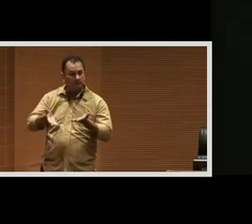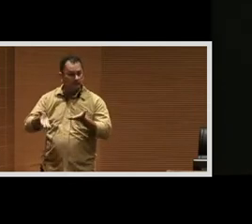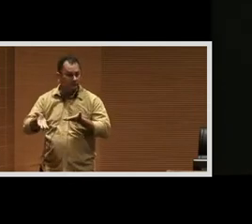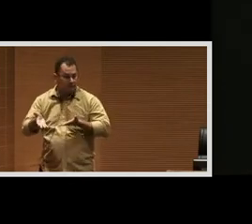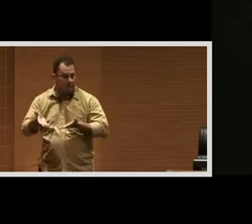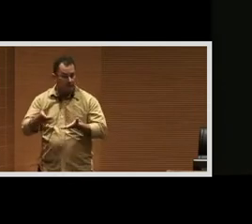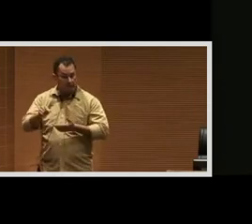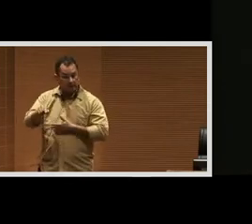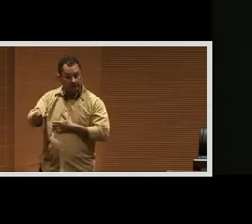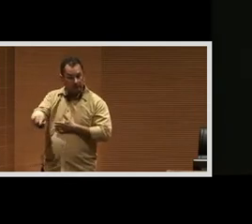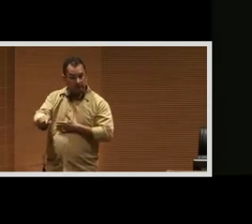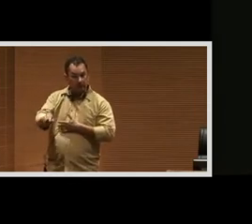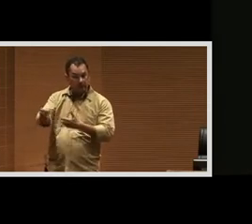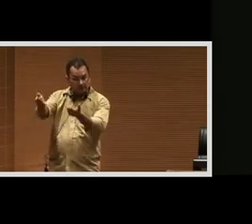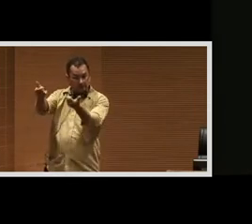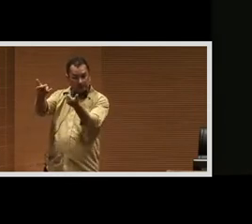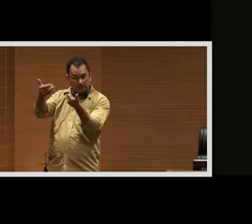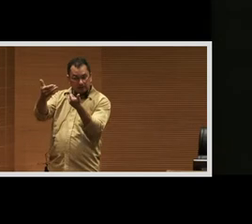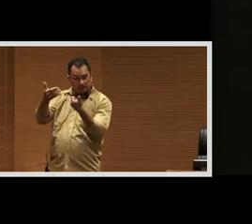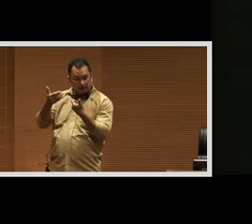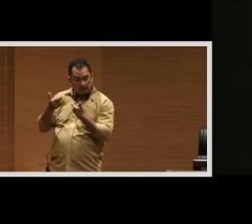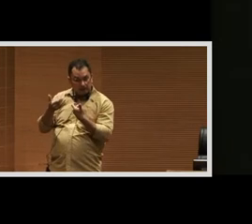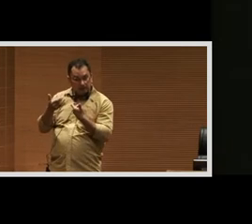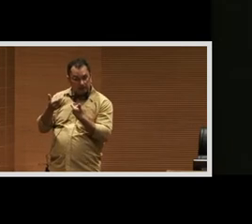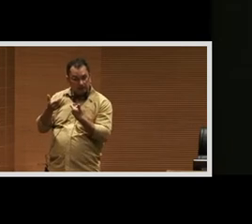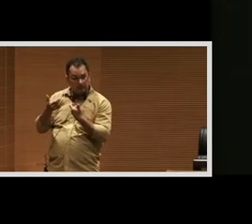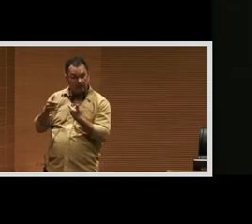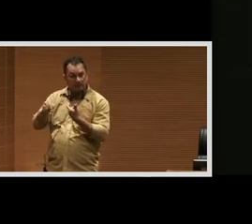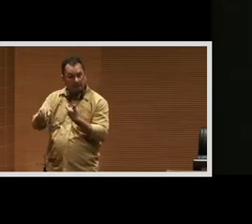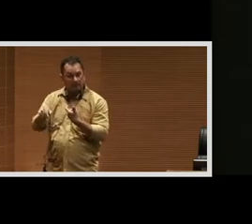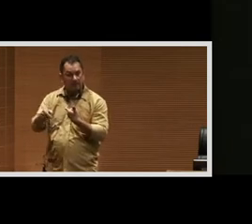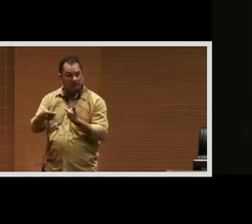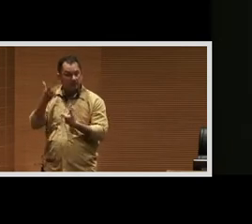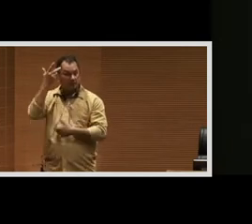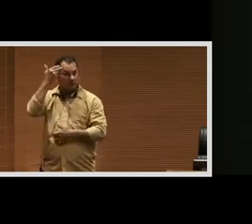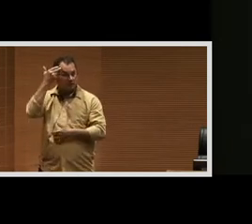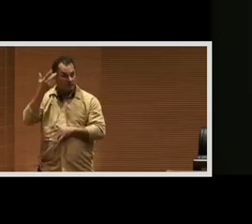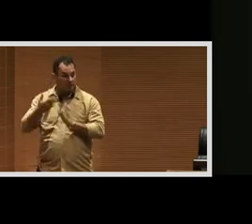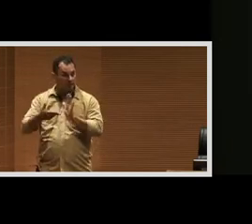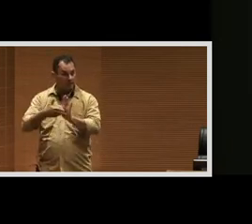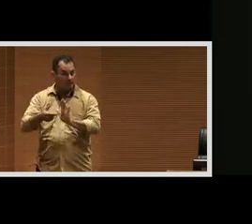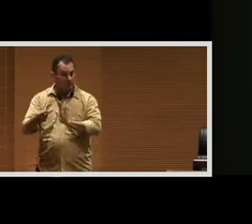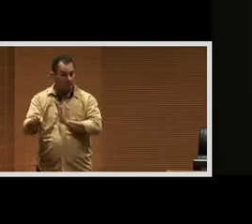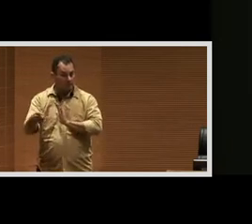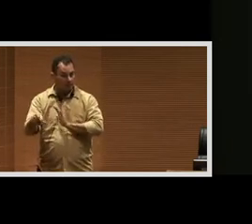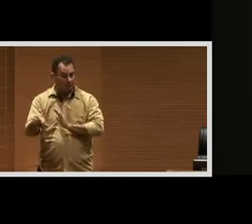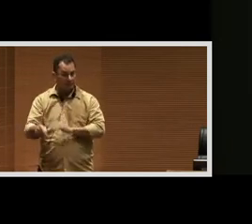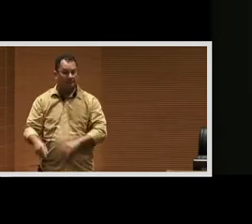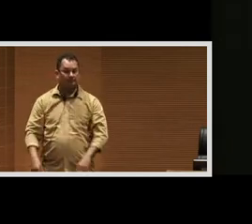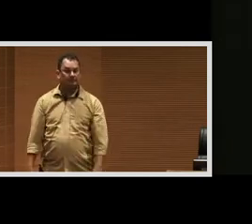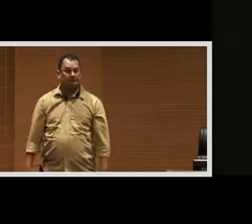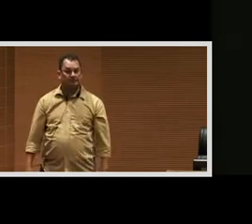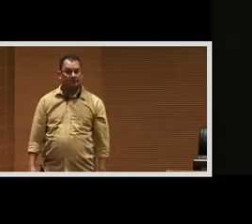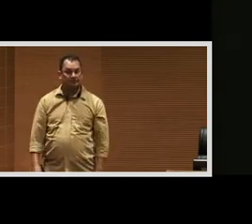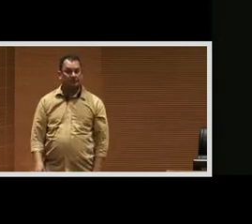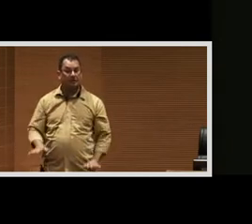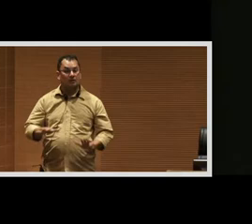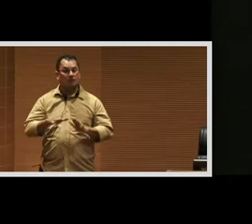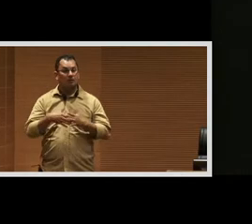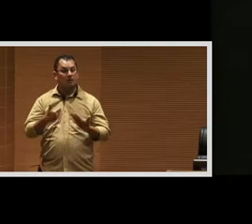que o André se reapropriasse da sua normalidade, né? E que a